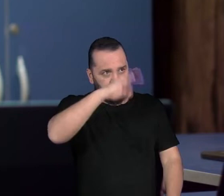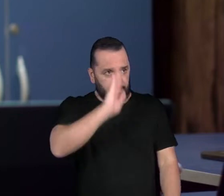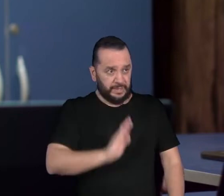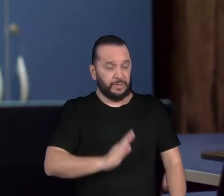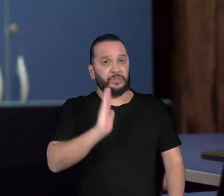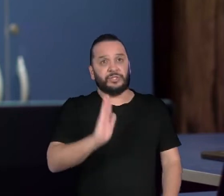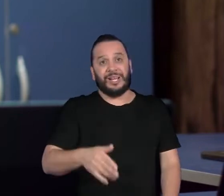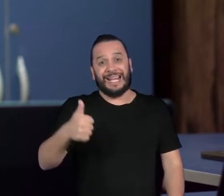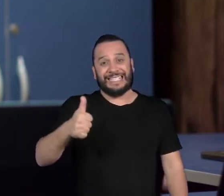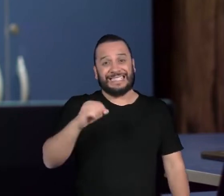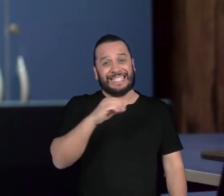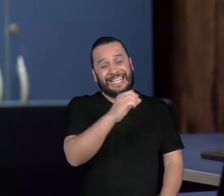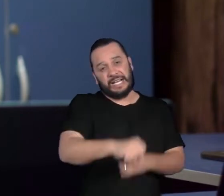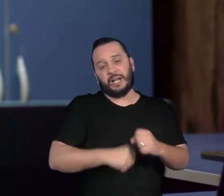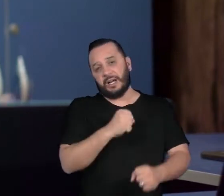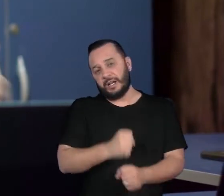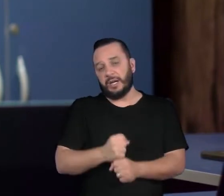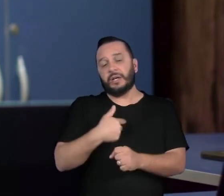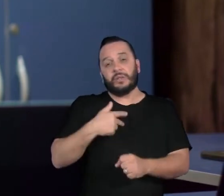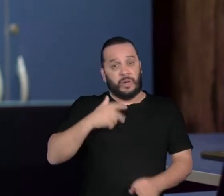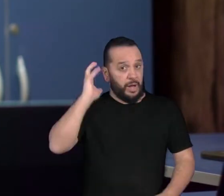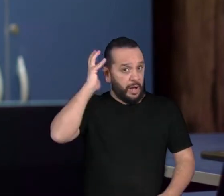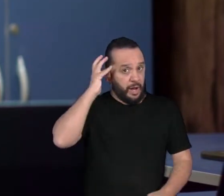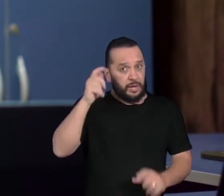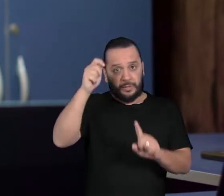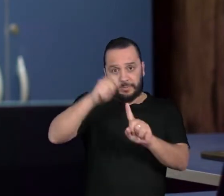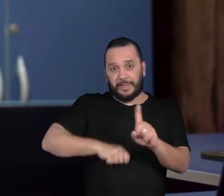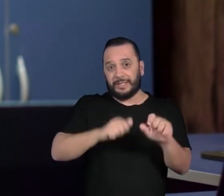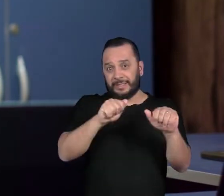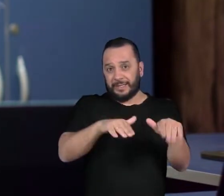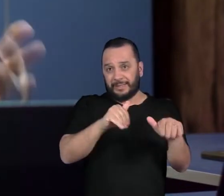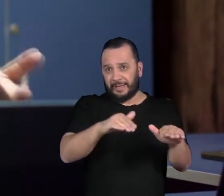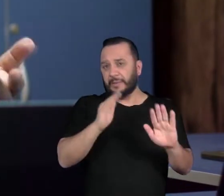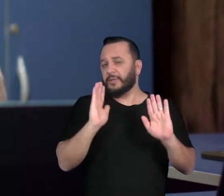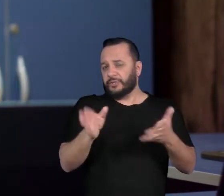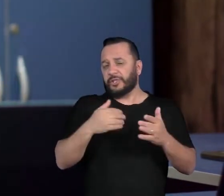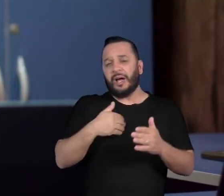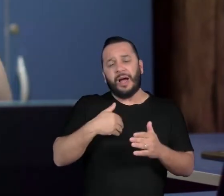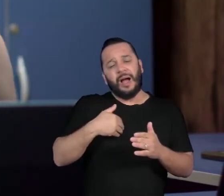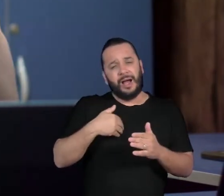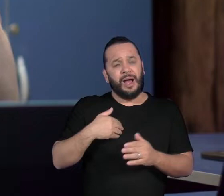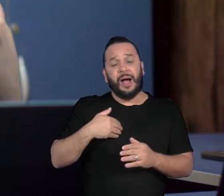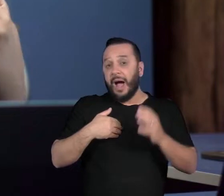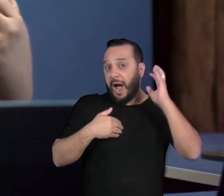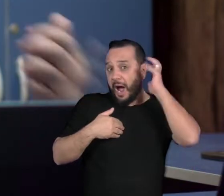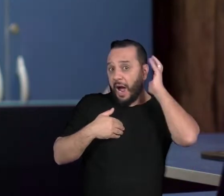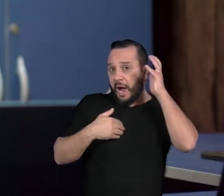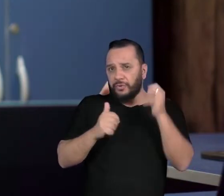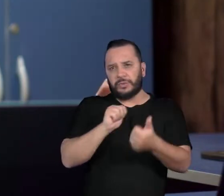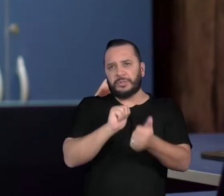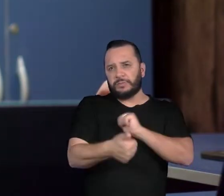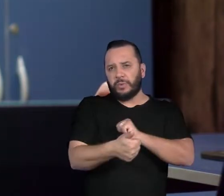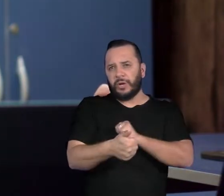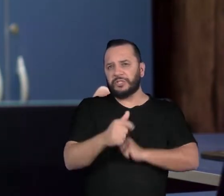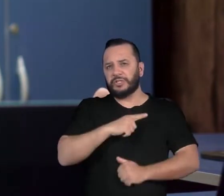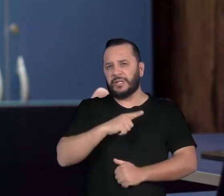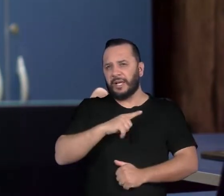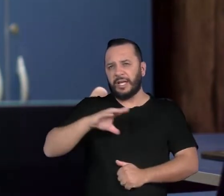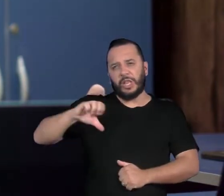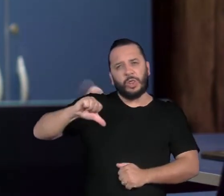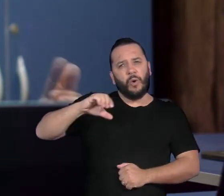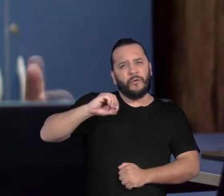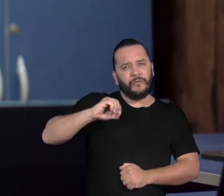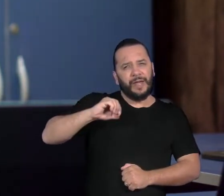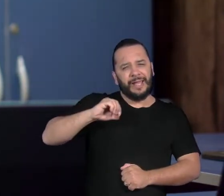rádio, agora no mês de setembro, e o rádio esportivo, de maneira oficial, ele tem um pouquinho mais de 90